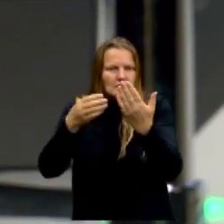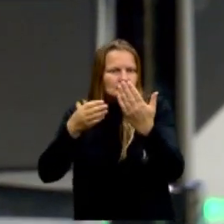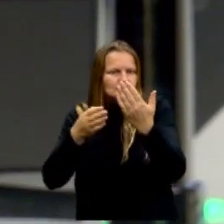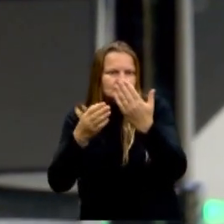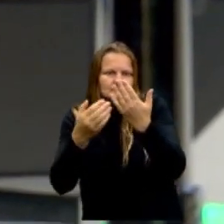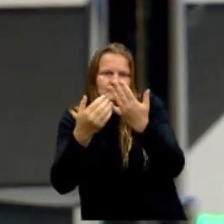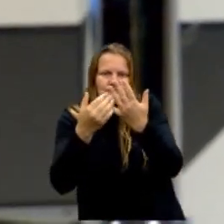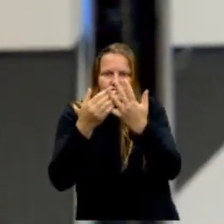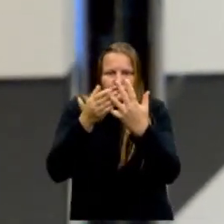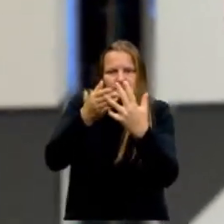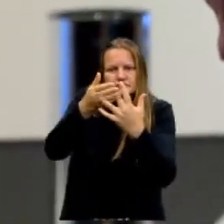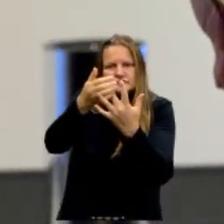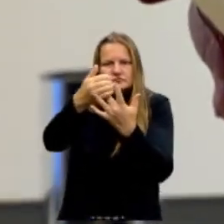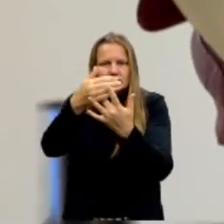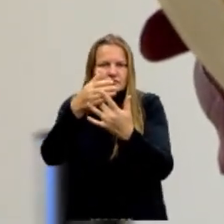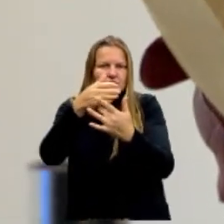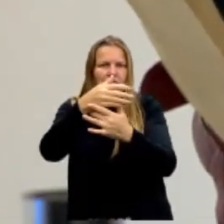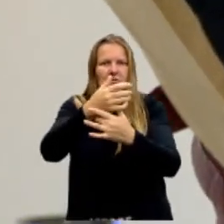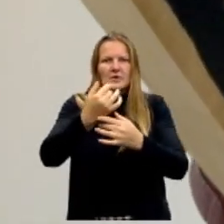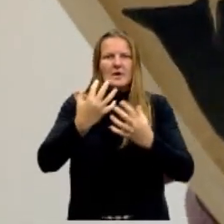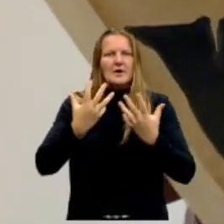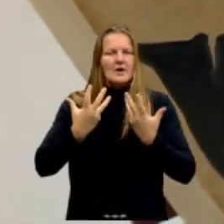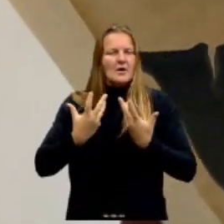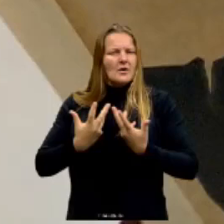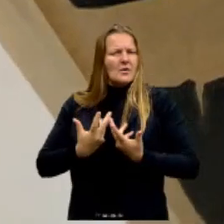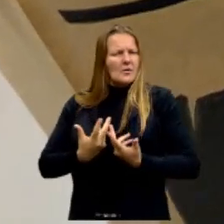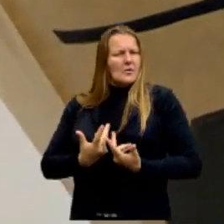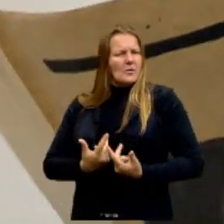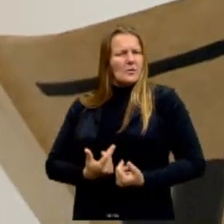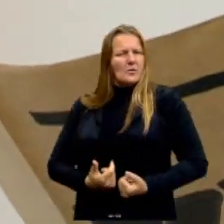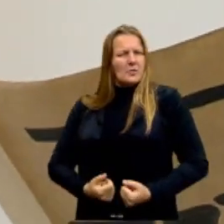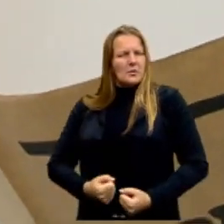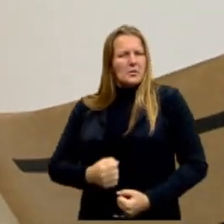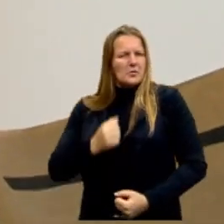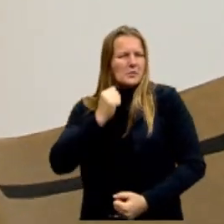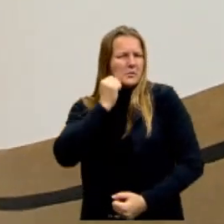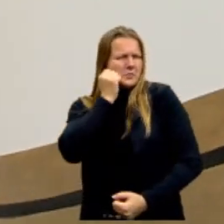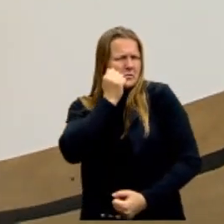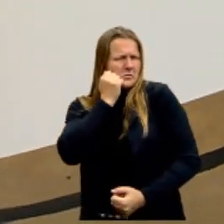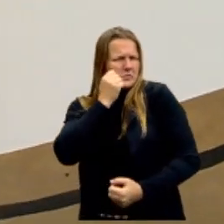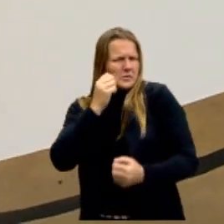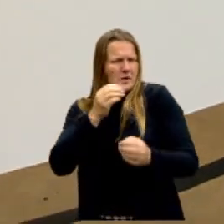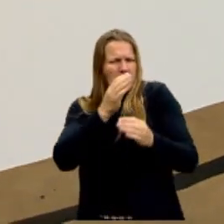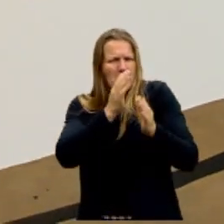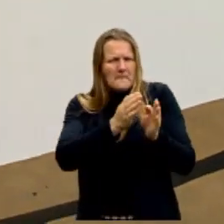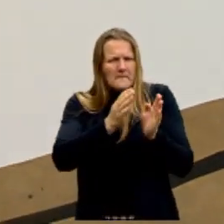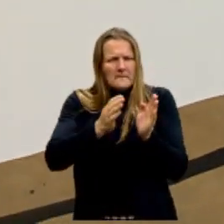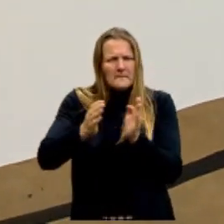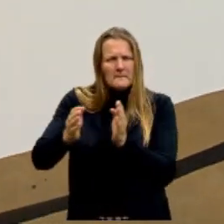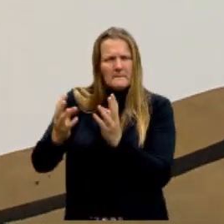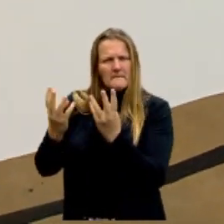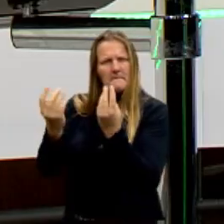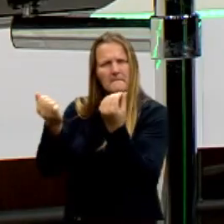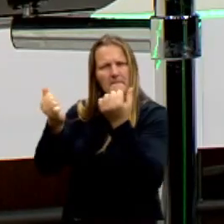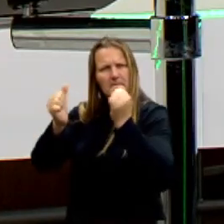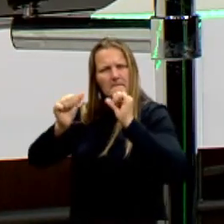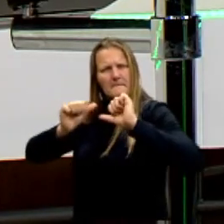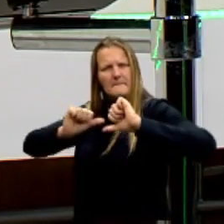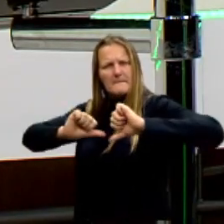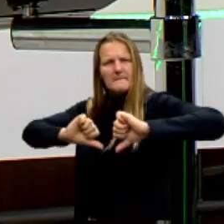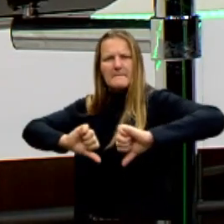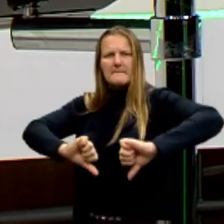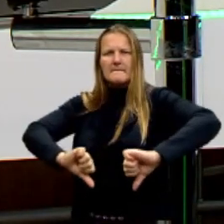são produtos de cansaço e do sadismo de todos os períodos da decadência